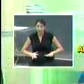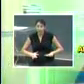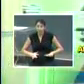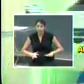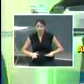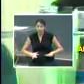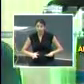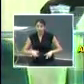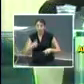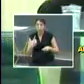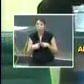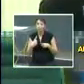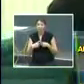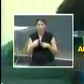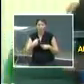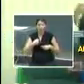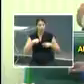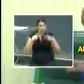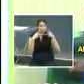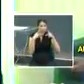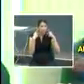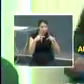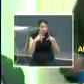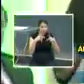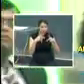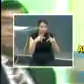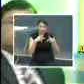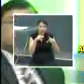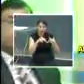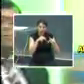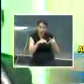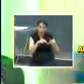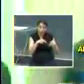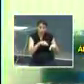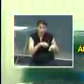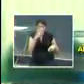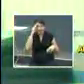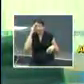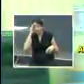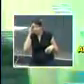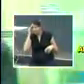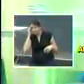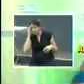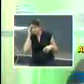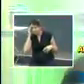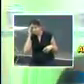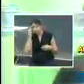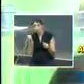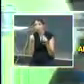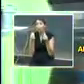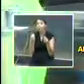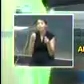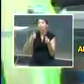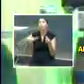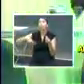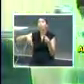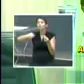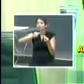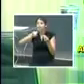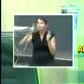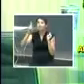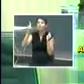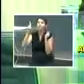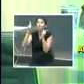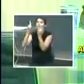É pela palavra que vos tenho pregado. Então é a palavra que faz o exercício de nos colocar diante de